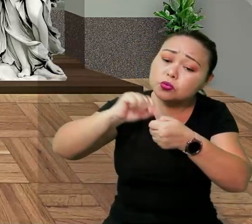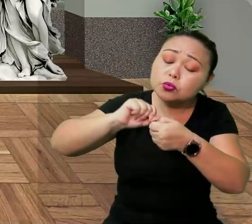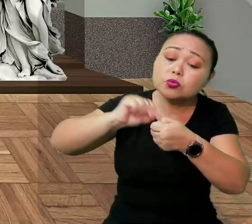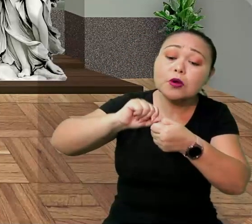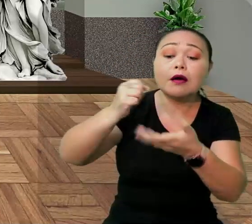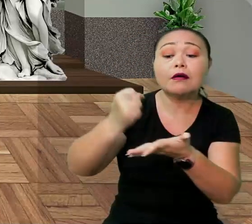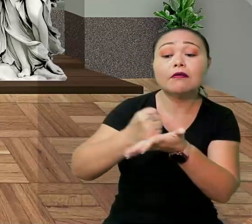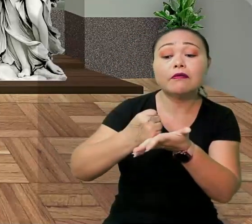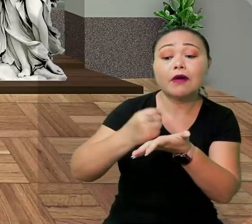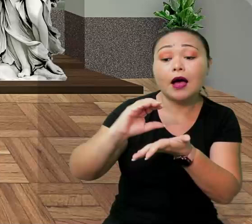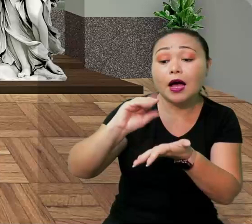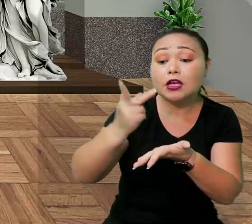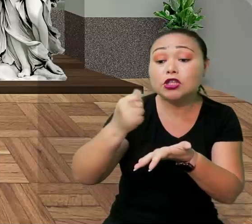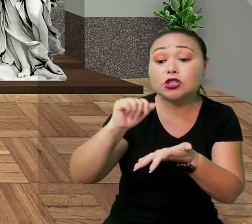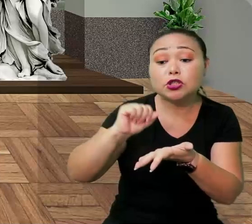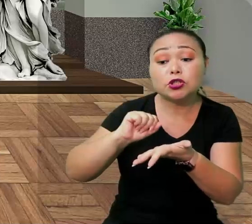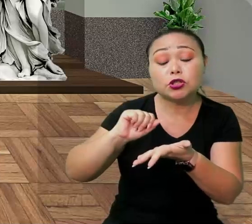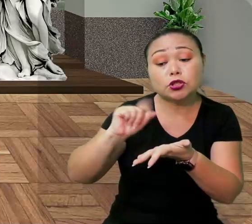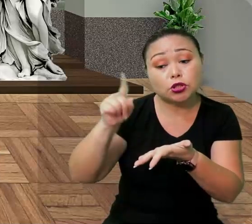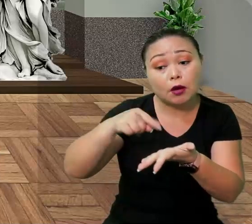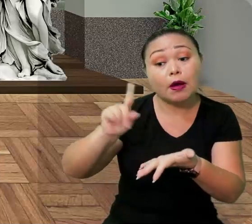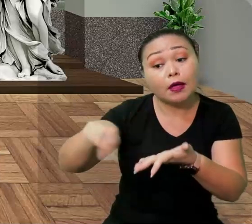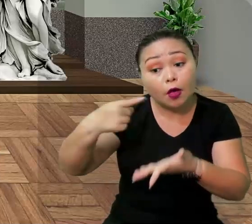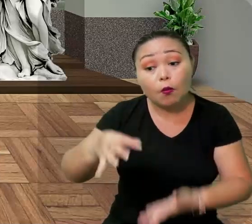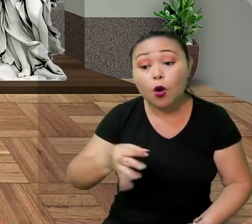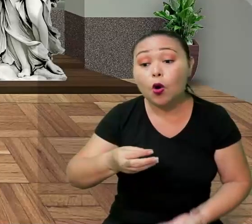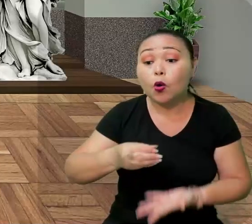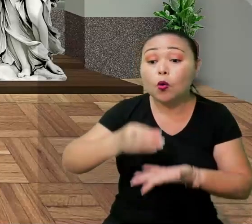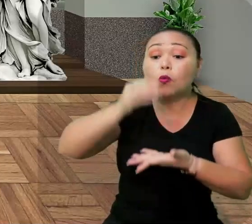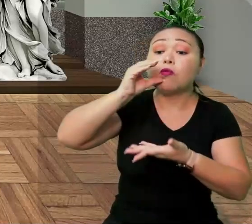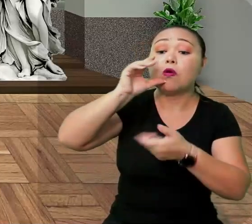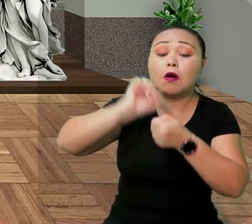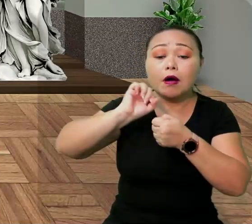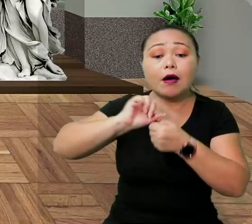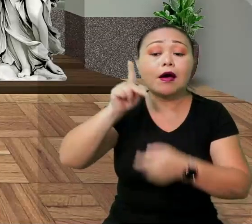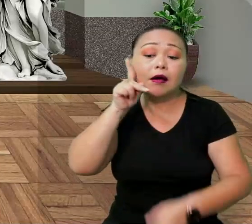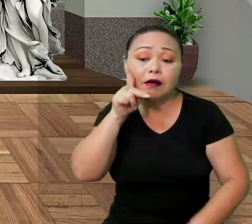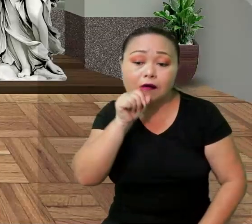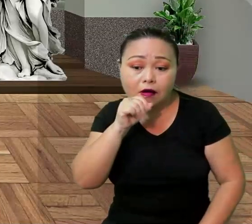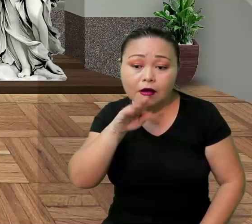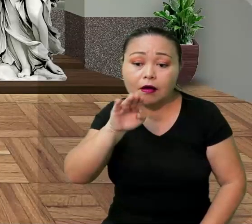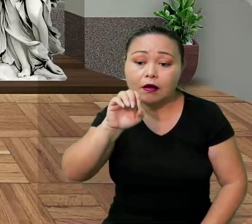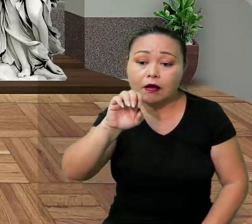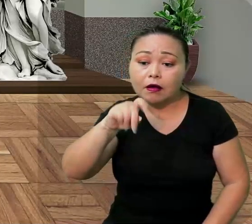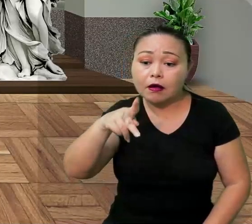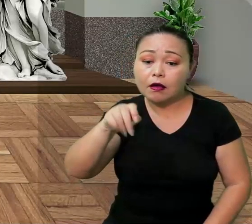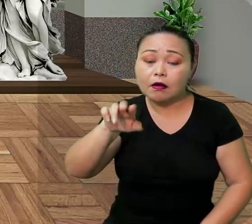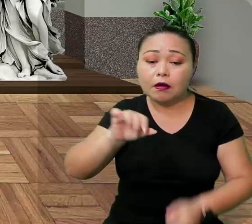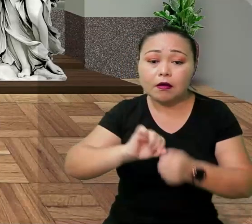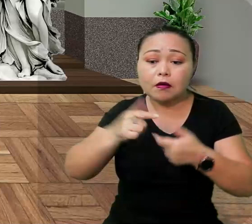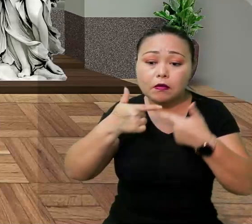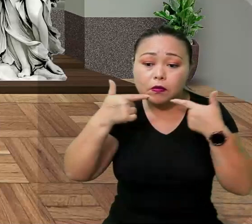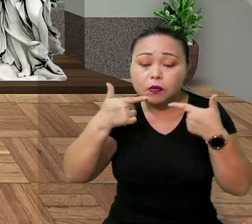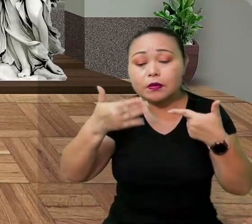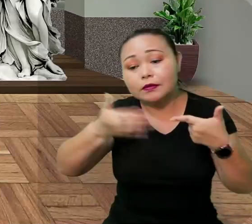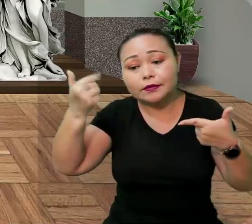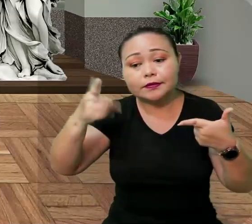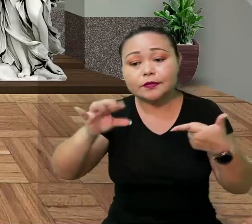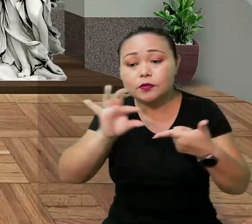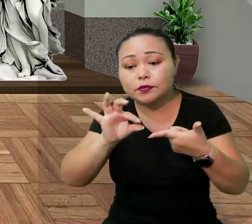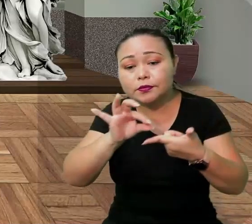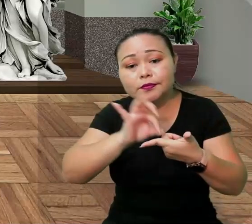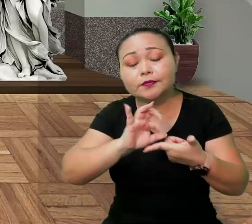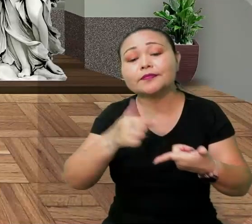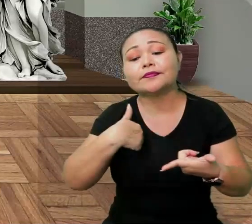fazer chá para depois tomar. Aí veio a Embrapa de Porto Velho. E não é que a Embrapa criou a melancia sem caroços,